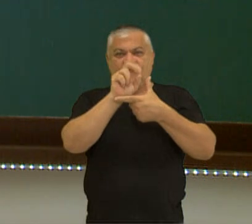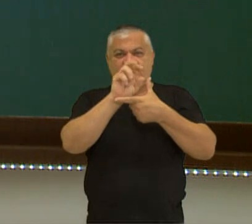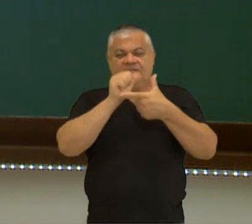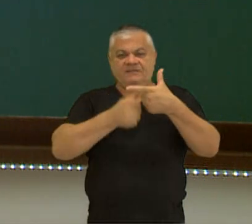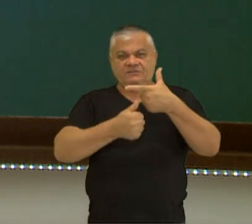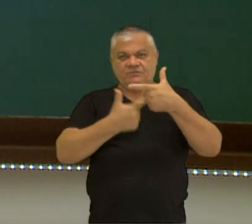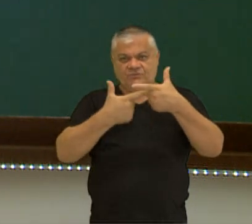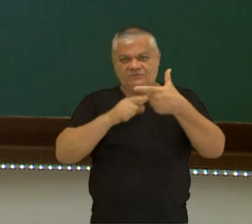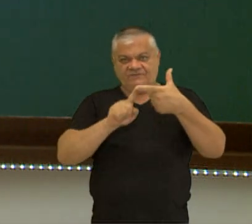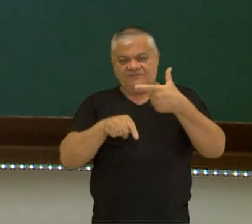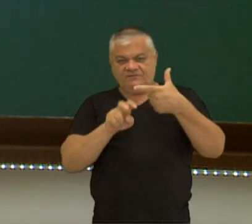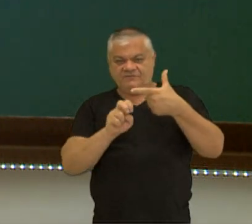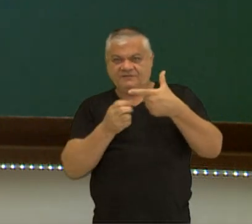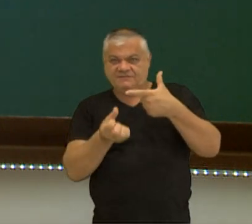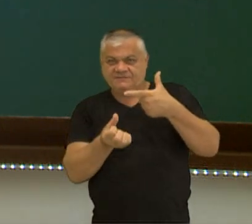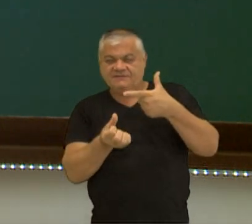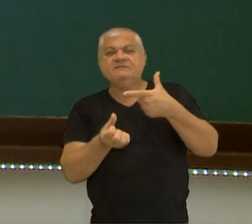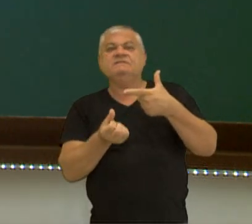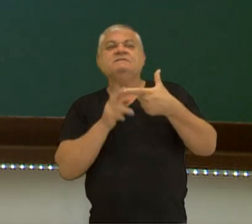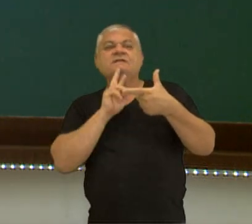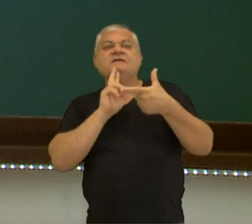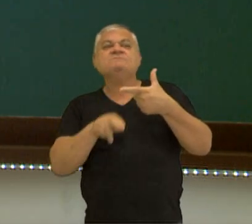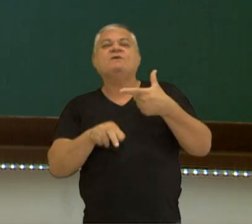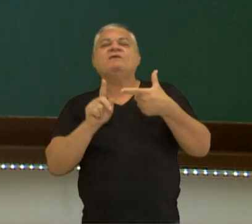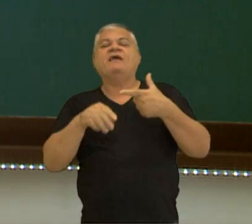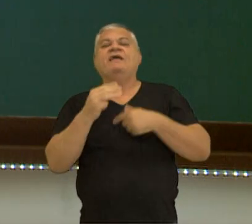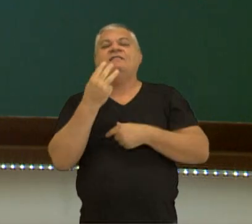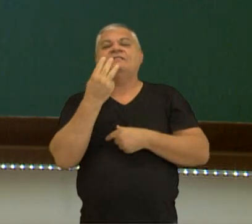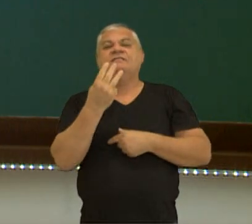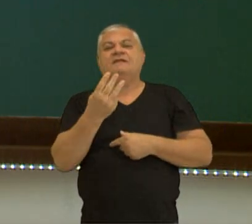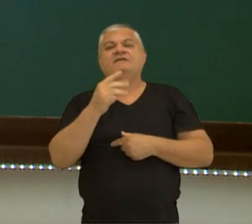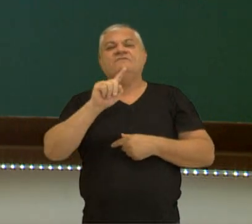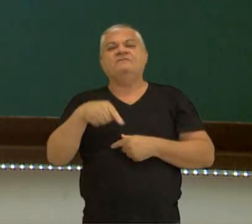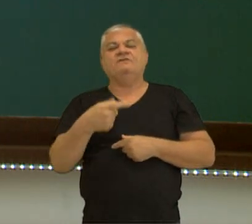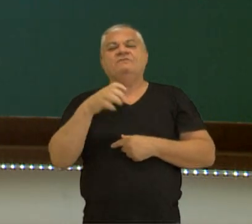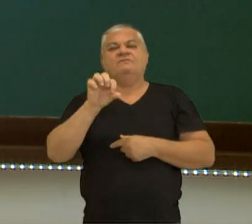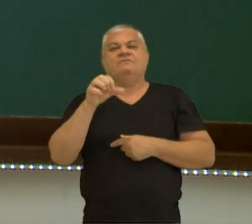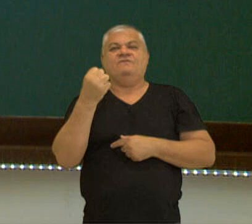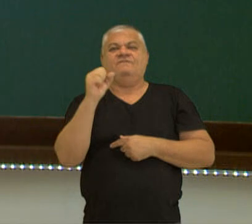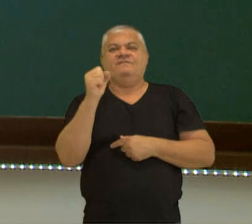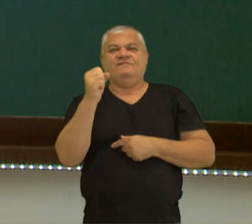por 12,56, portanto, a altura